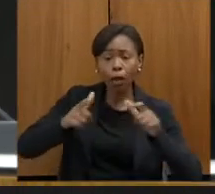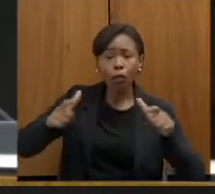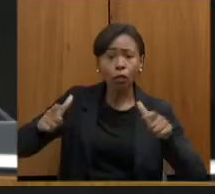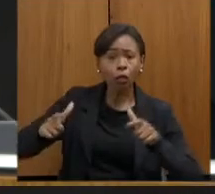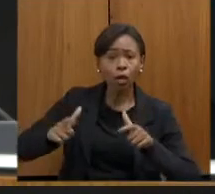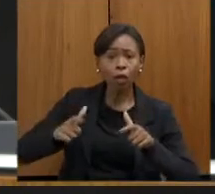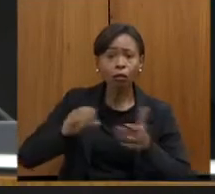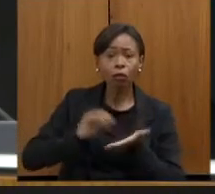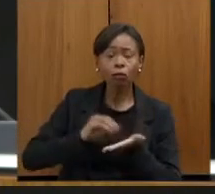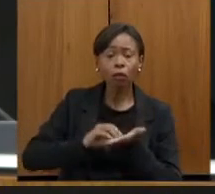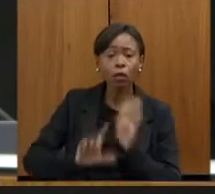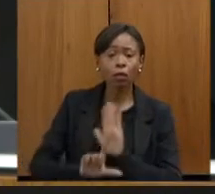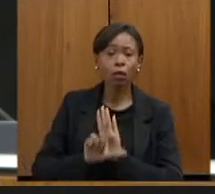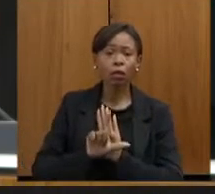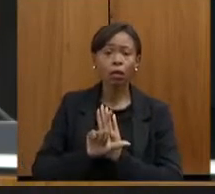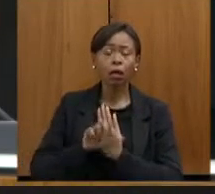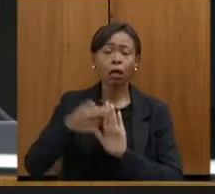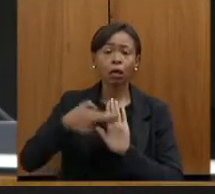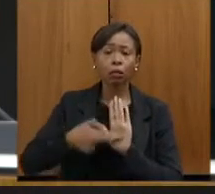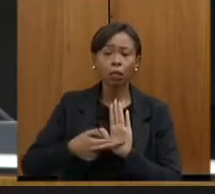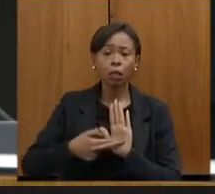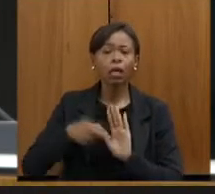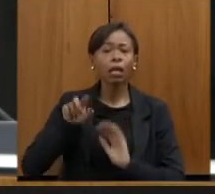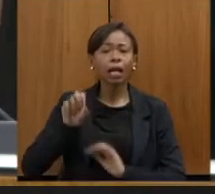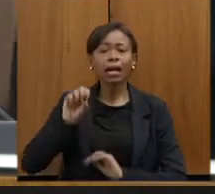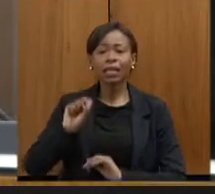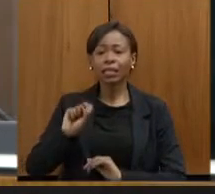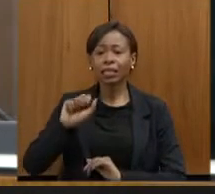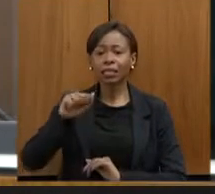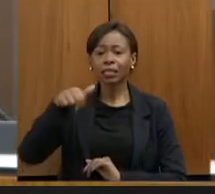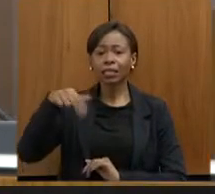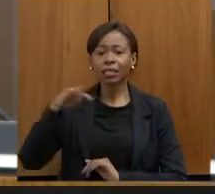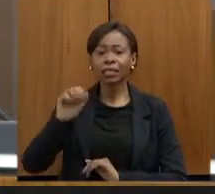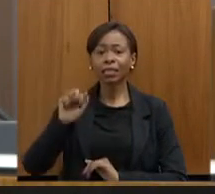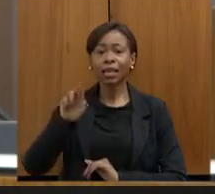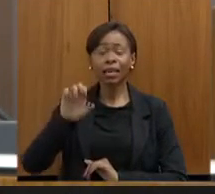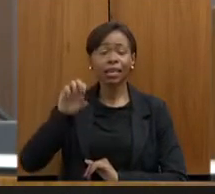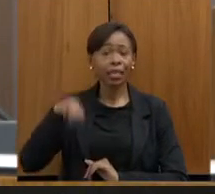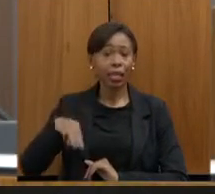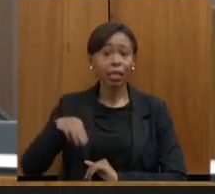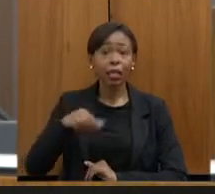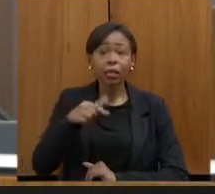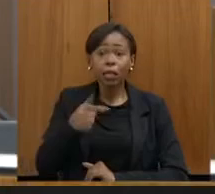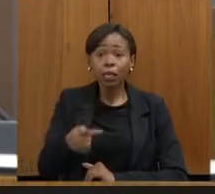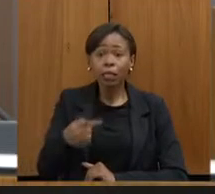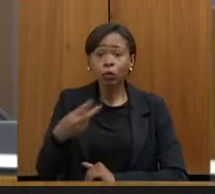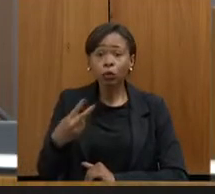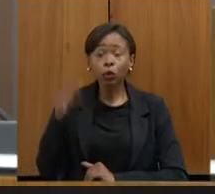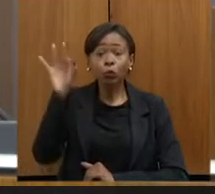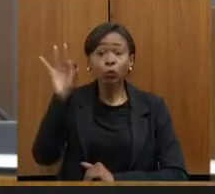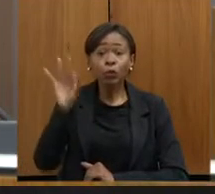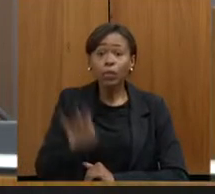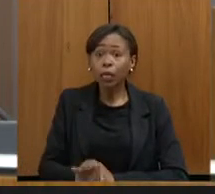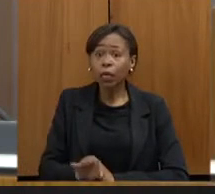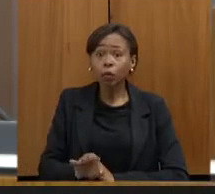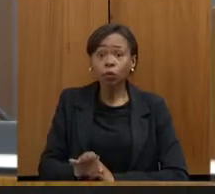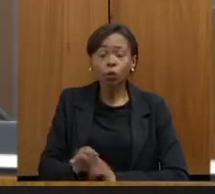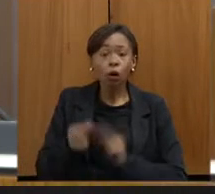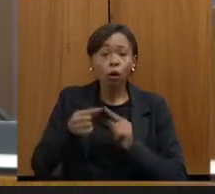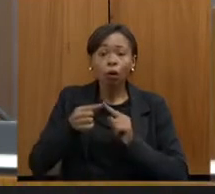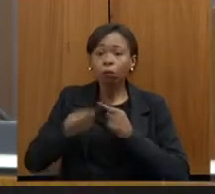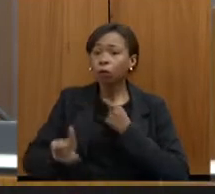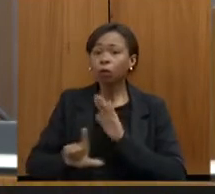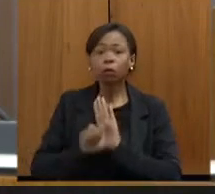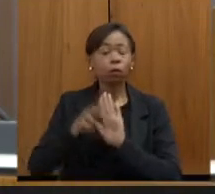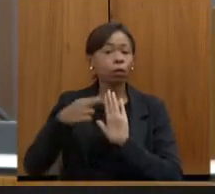Santarém, 72% todo irregular. A nossa, a caribe brasileira, a